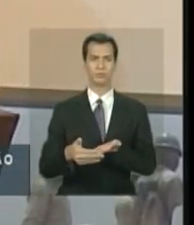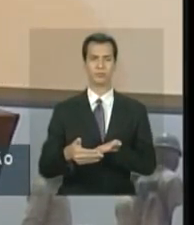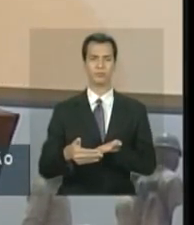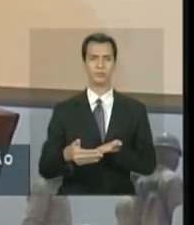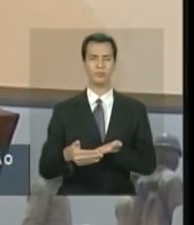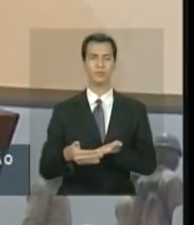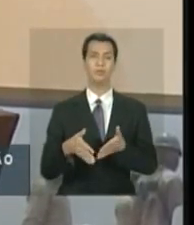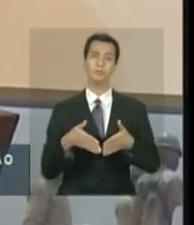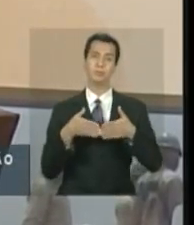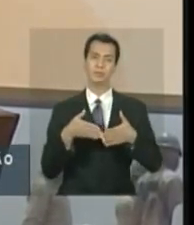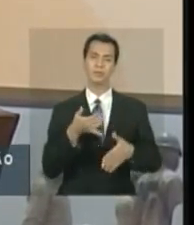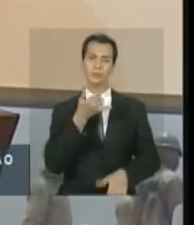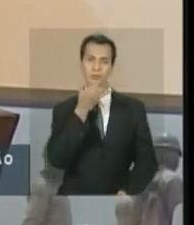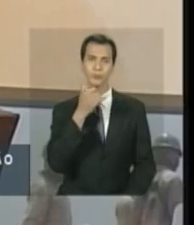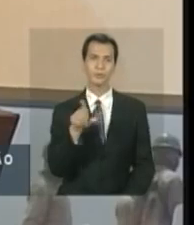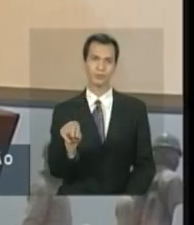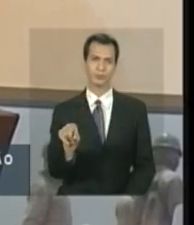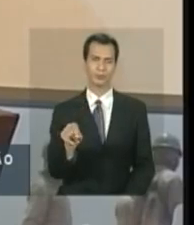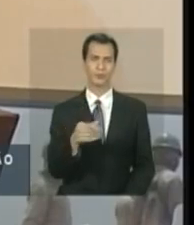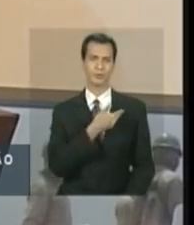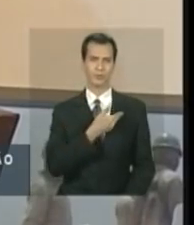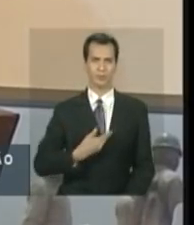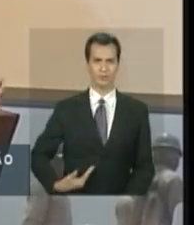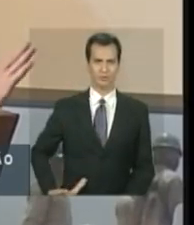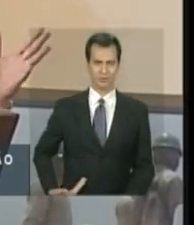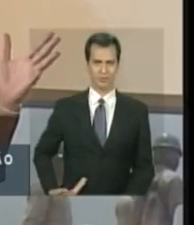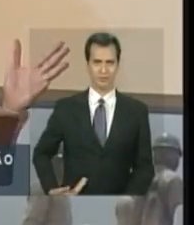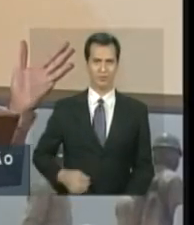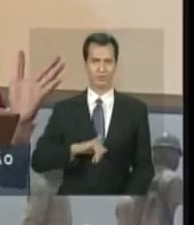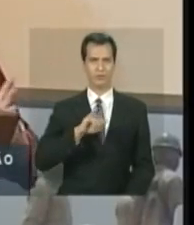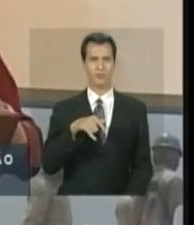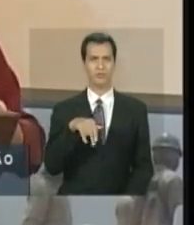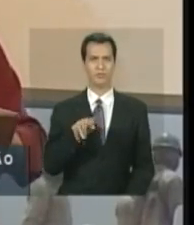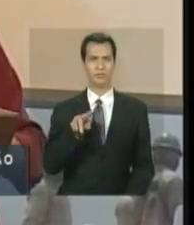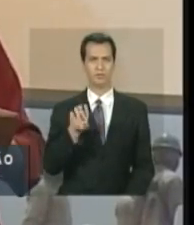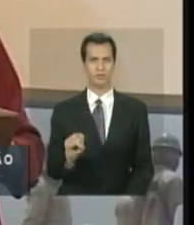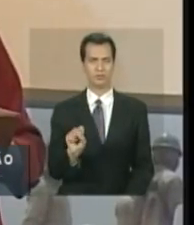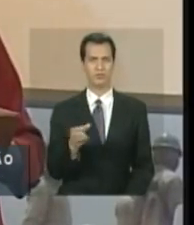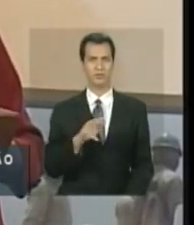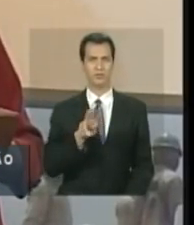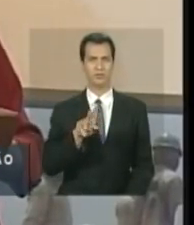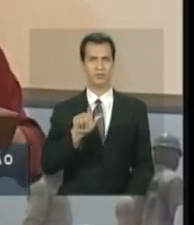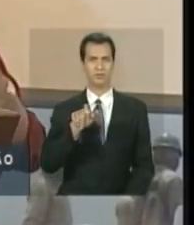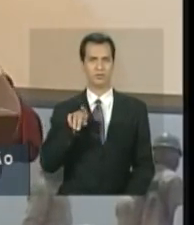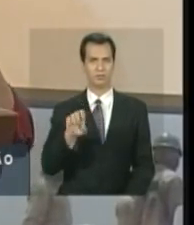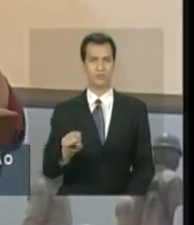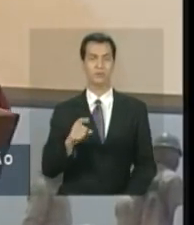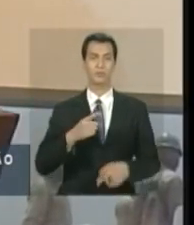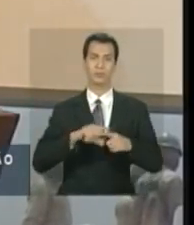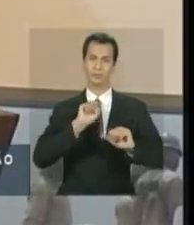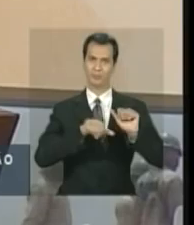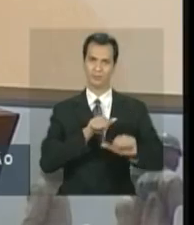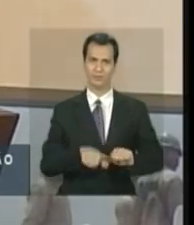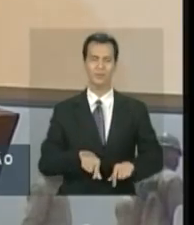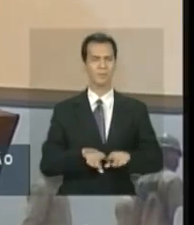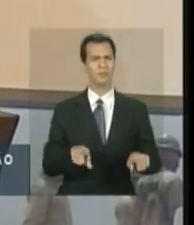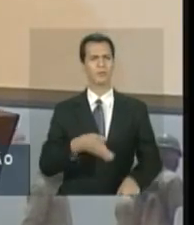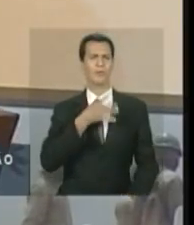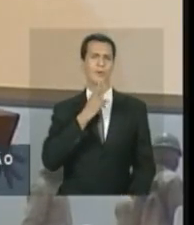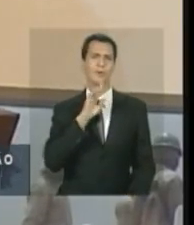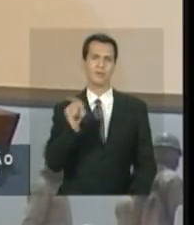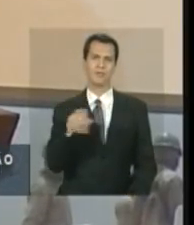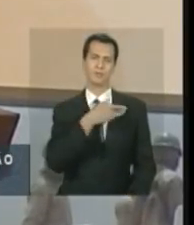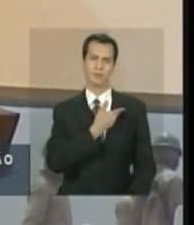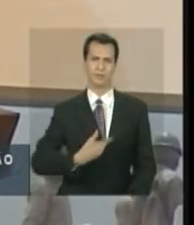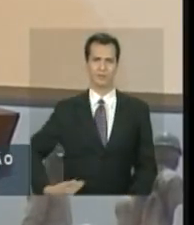pedindo desculpa ao governador Jacques Wagner por mudar a ordem do protocolo. Agora eu conheço o Jacques.